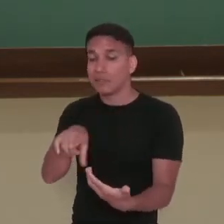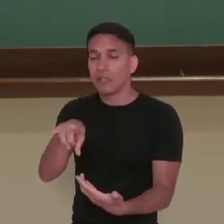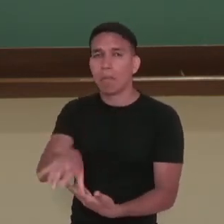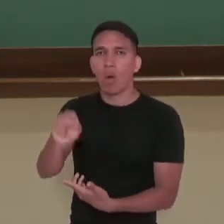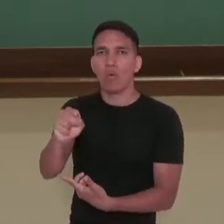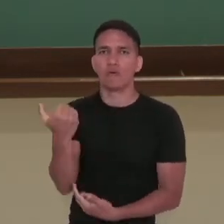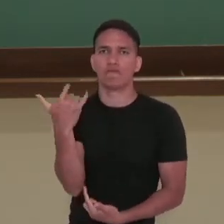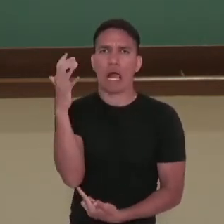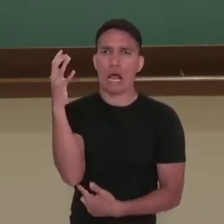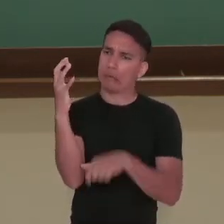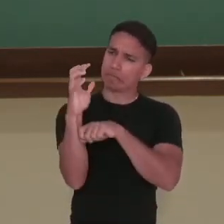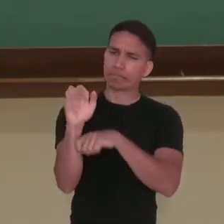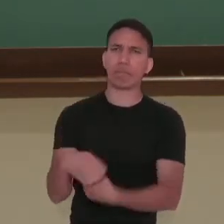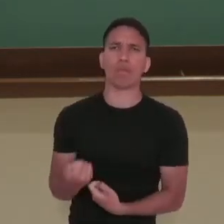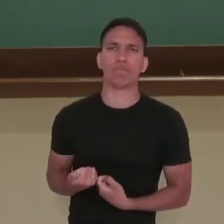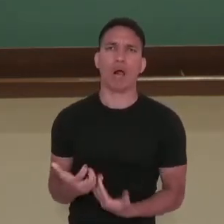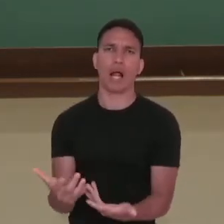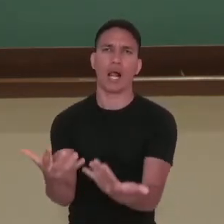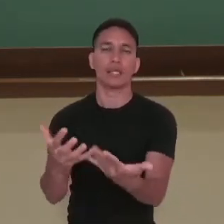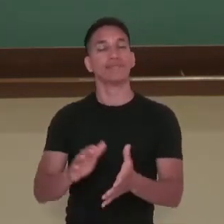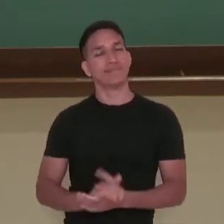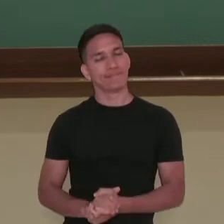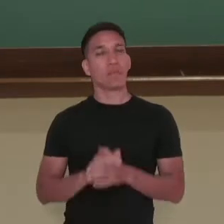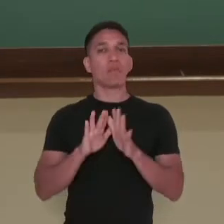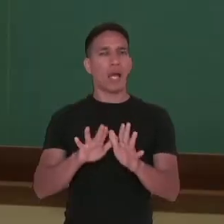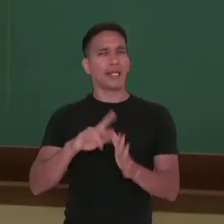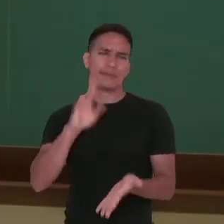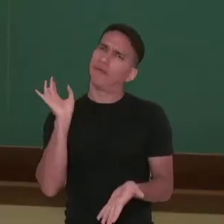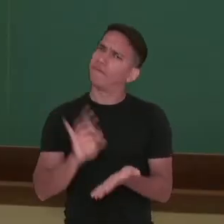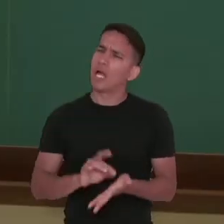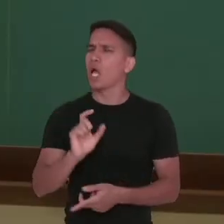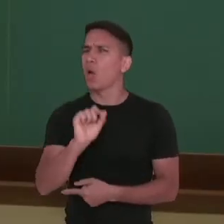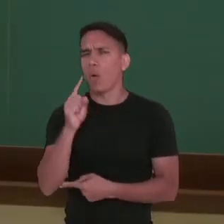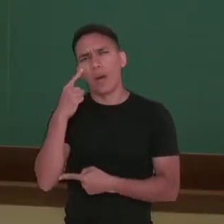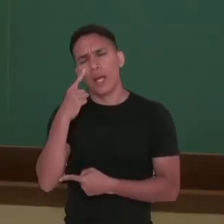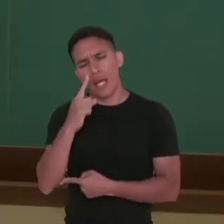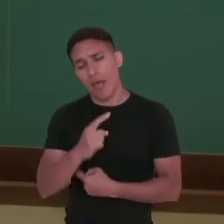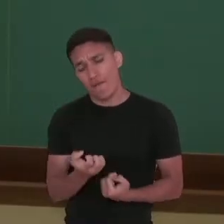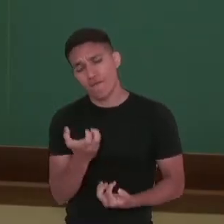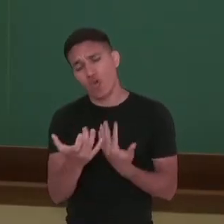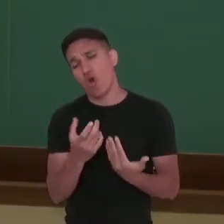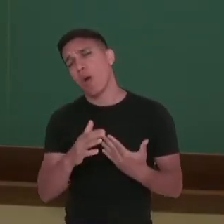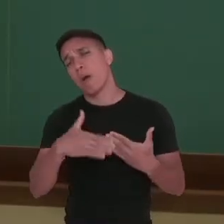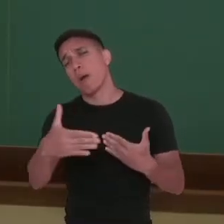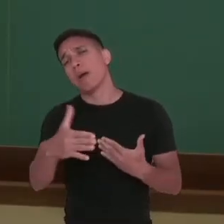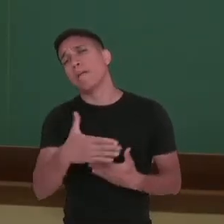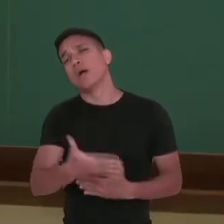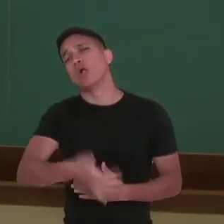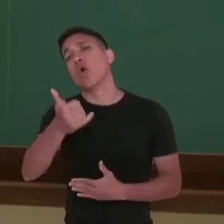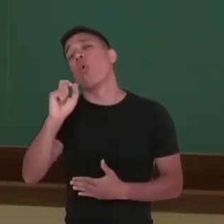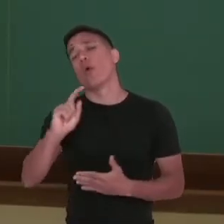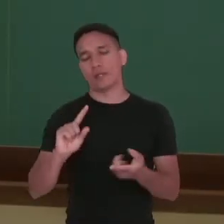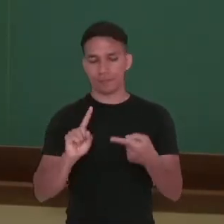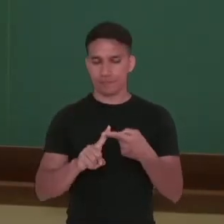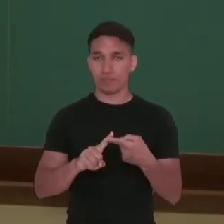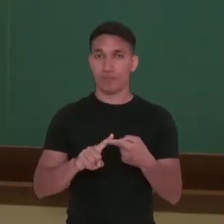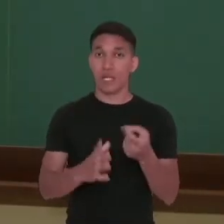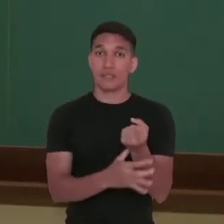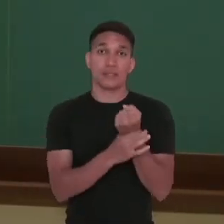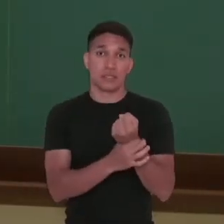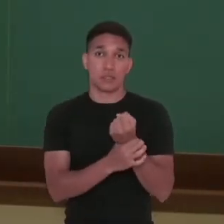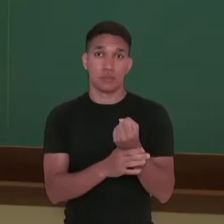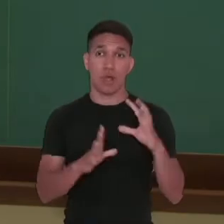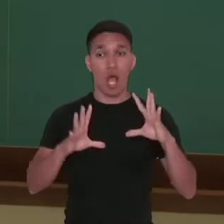pegou fogo. Pessoal, mas é fato. O que o fogo proporcionou? Segurança. À noite, as